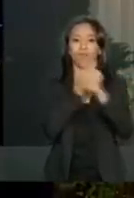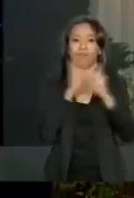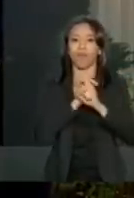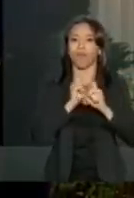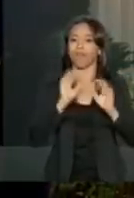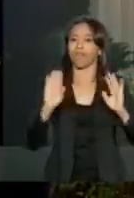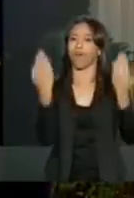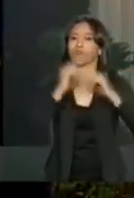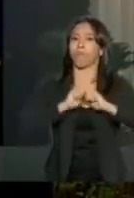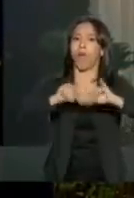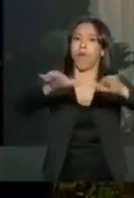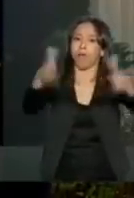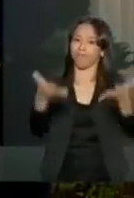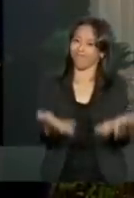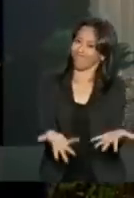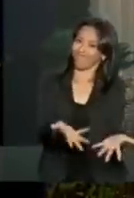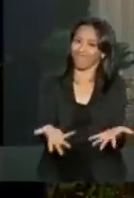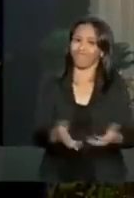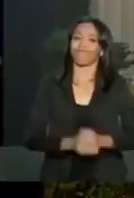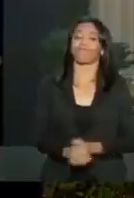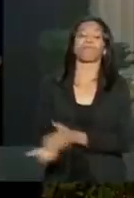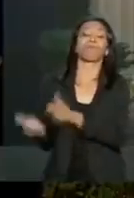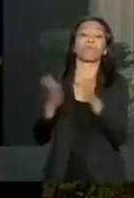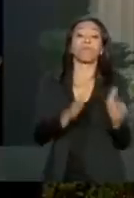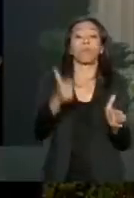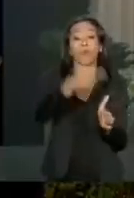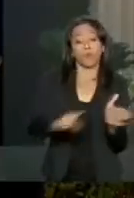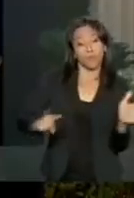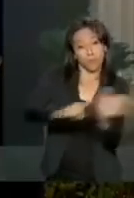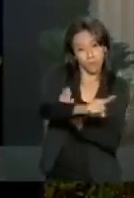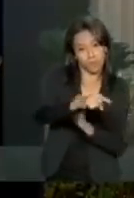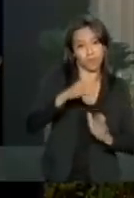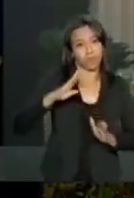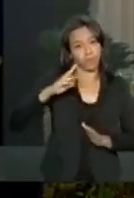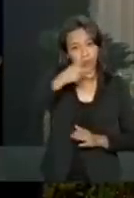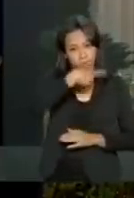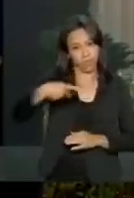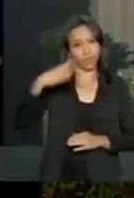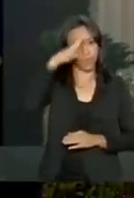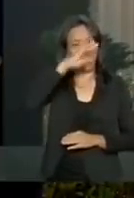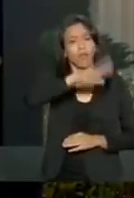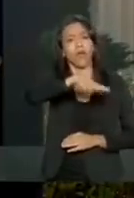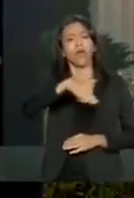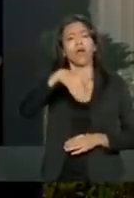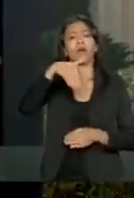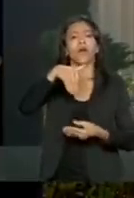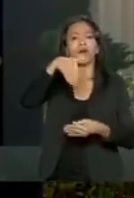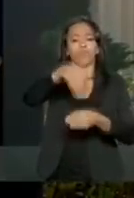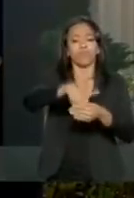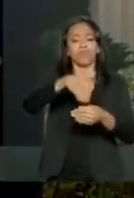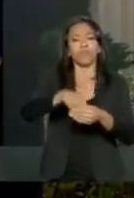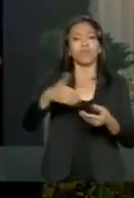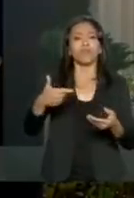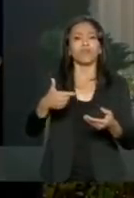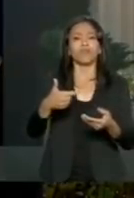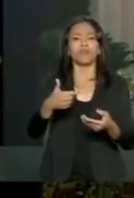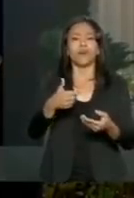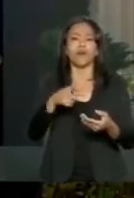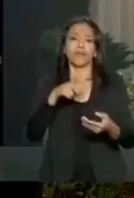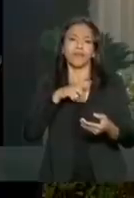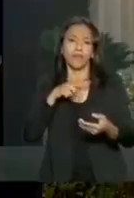minuciosa. Presidente Bolsonaro, uma outra pergunta sobre as eleições de 2020. Uma série de democratas que estão